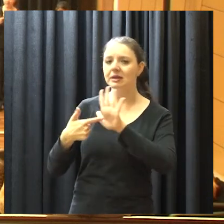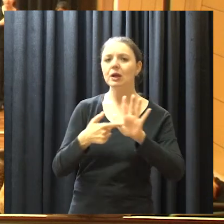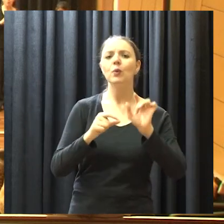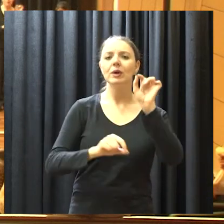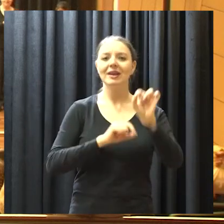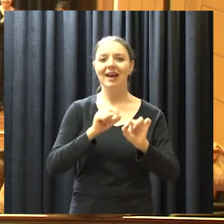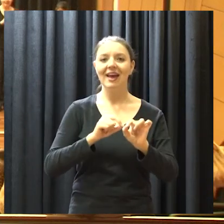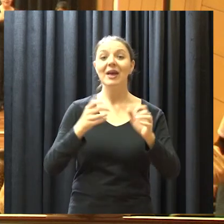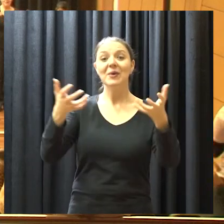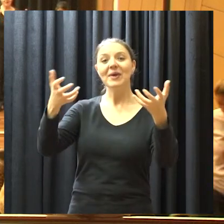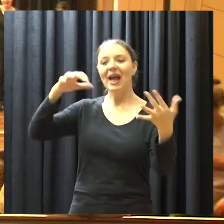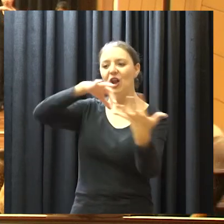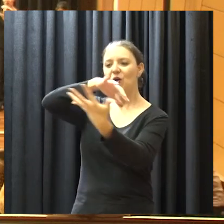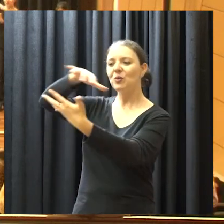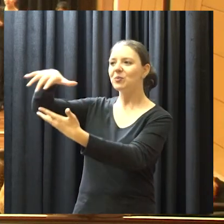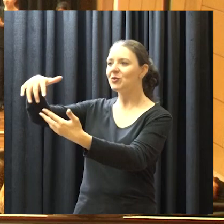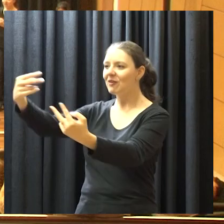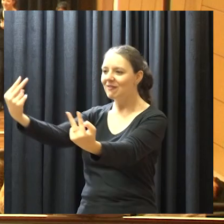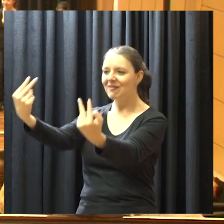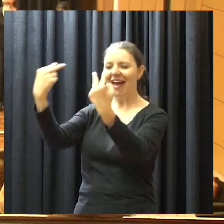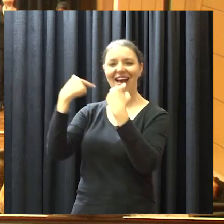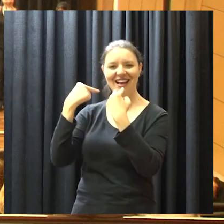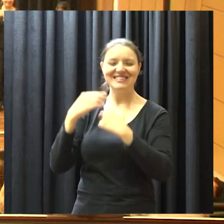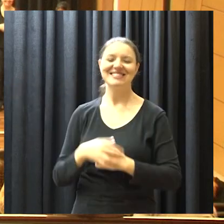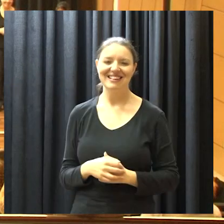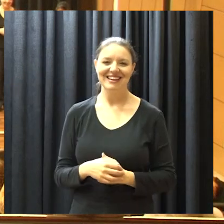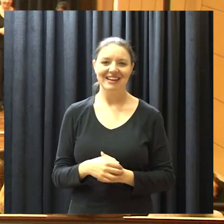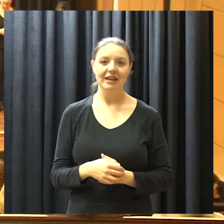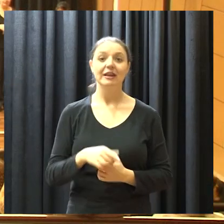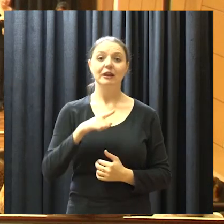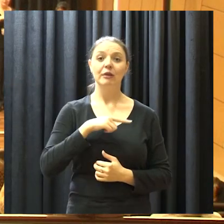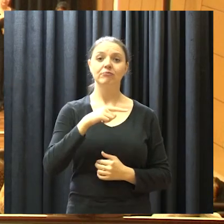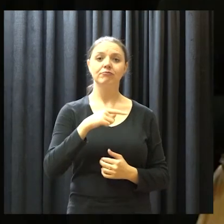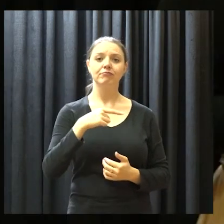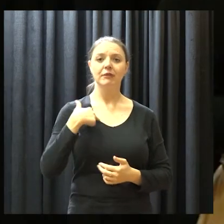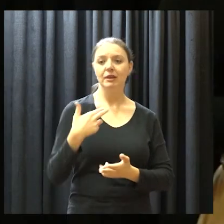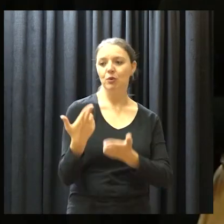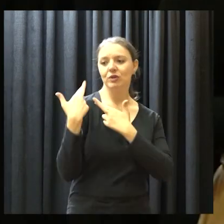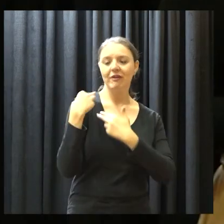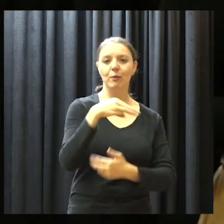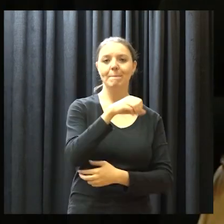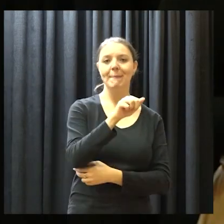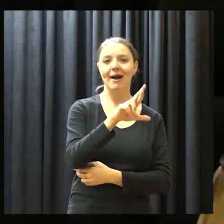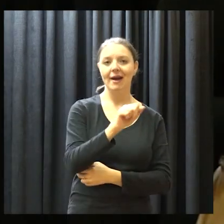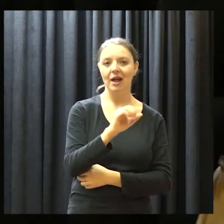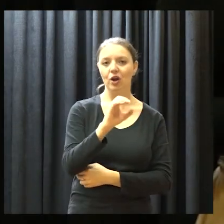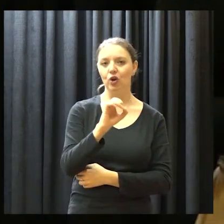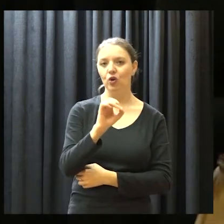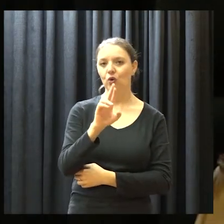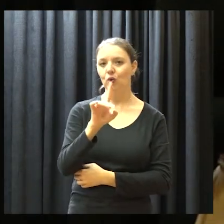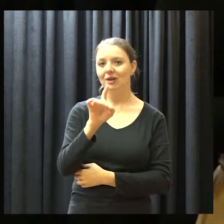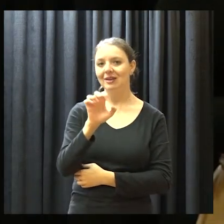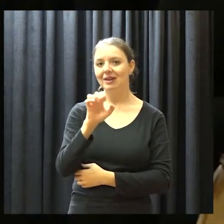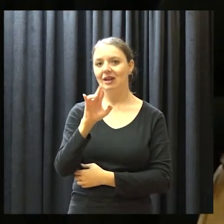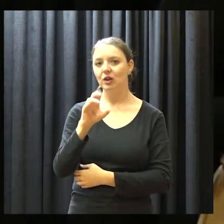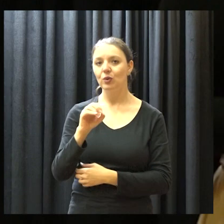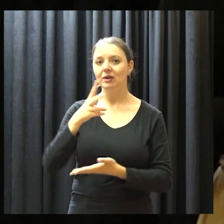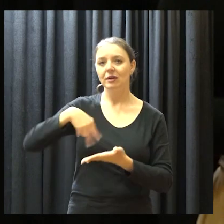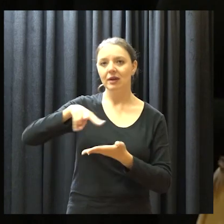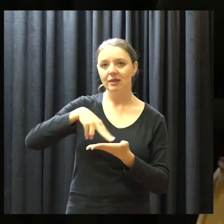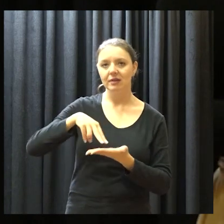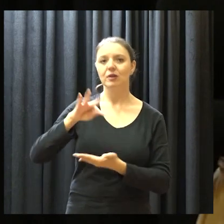Veja, coreografado pela Mara Cordeiro, e temos aqui as bailarinas e bailarinos que eu vou nomear.